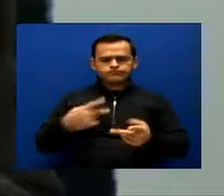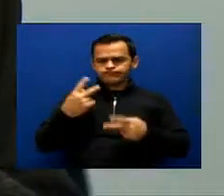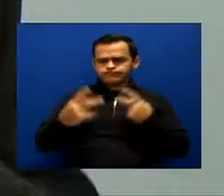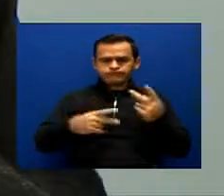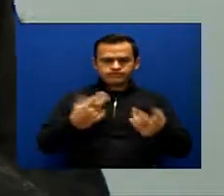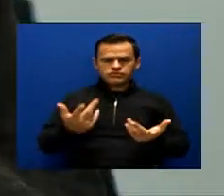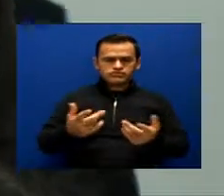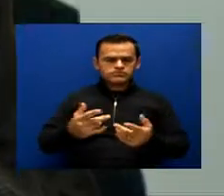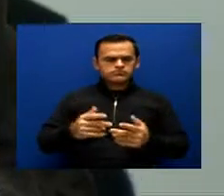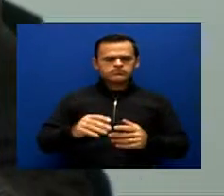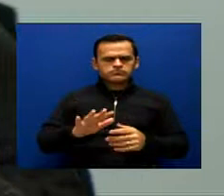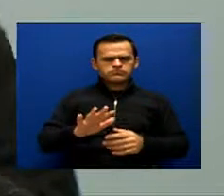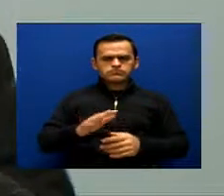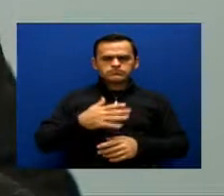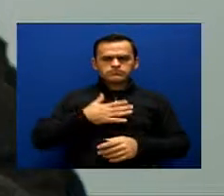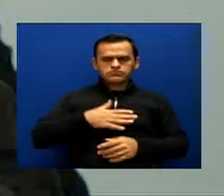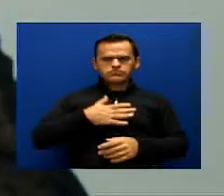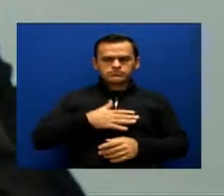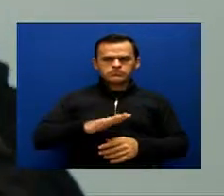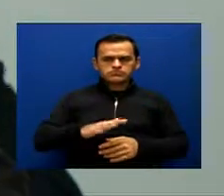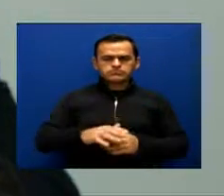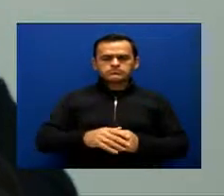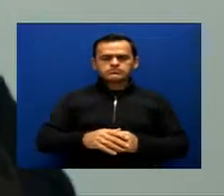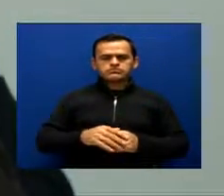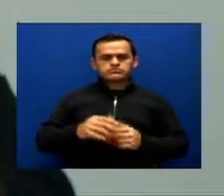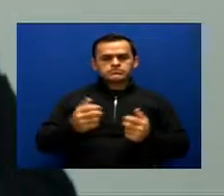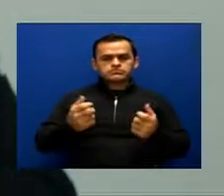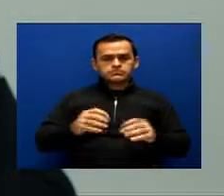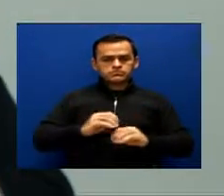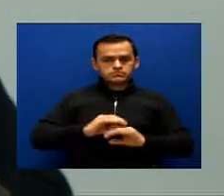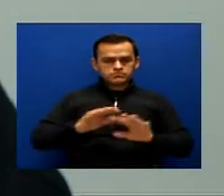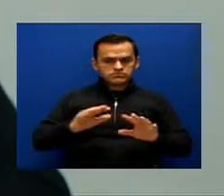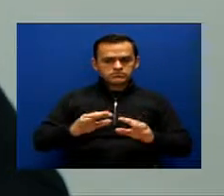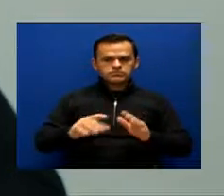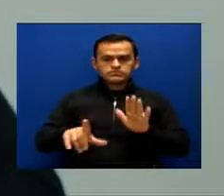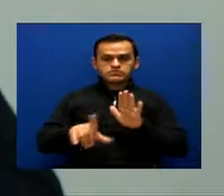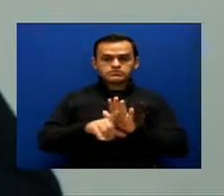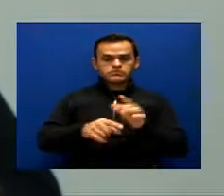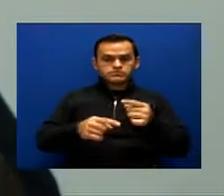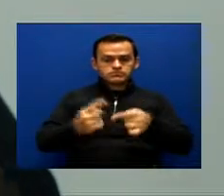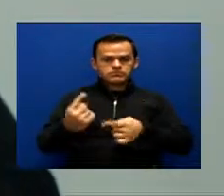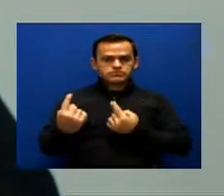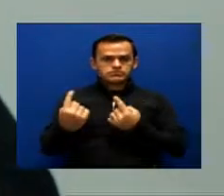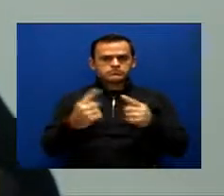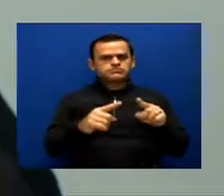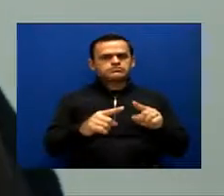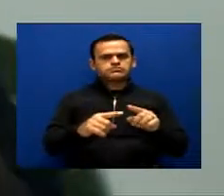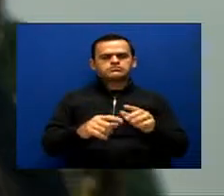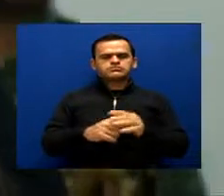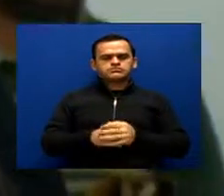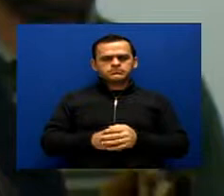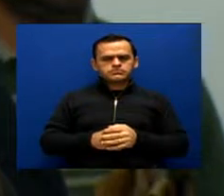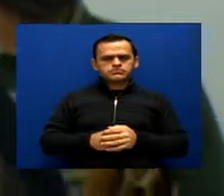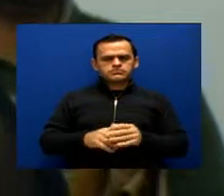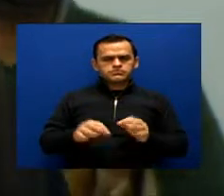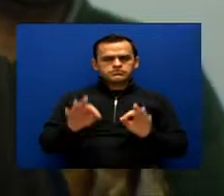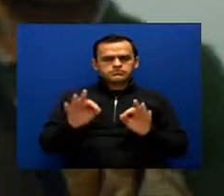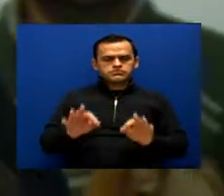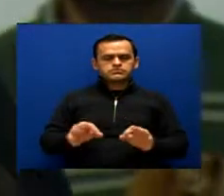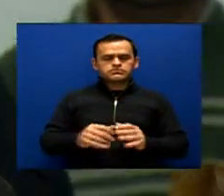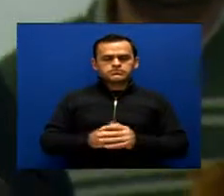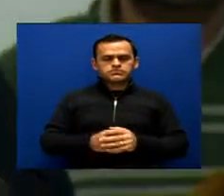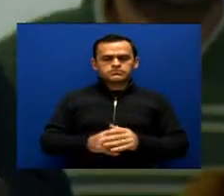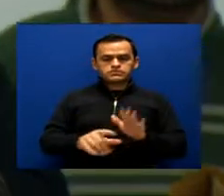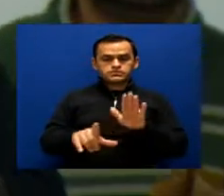está protegendo ele. Não, nada disso. Então é só para deixar. Na verdade, então vamos quebrar. É uma questão de justiça mesmo, né? Não tenho a menor dúvida. Tá certo. Então